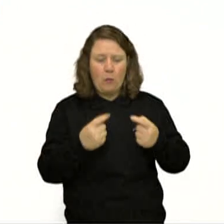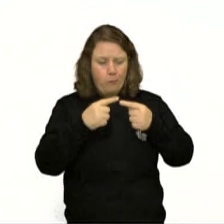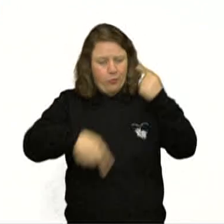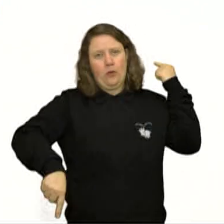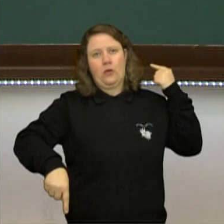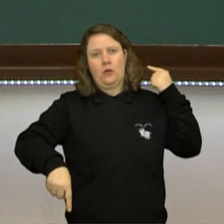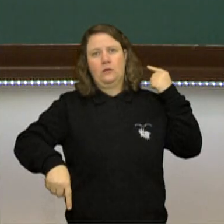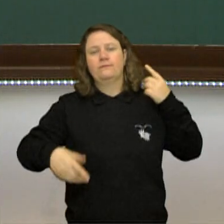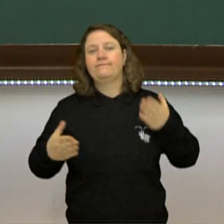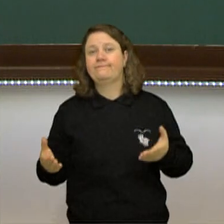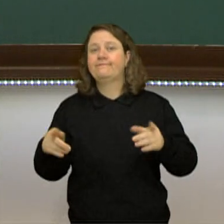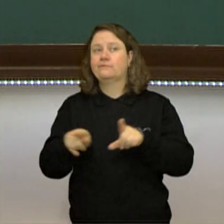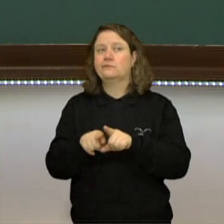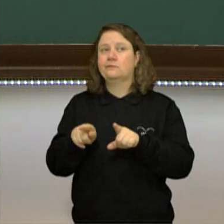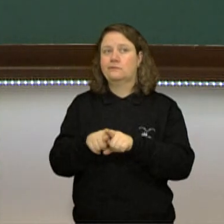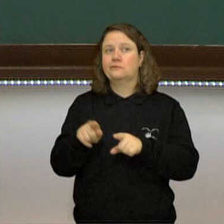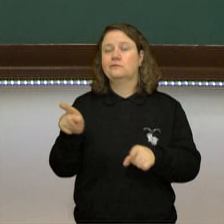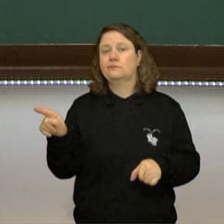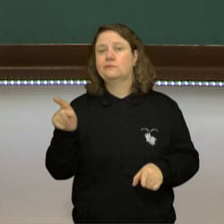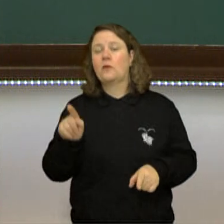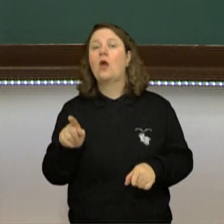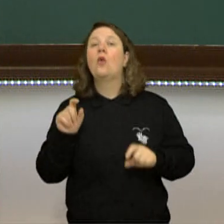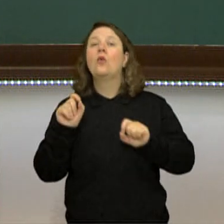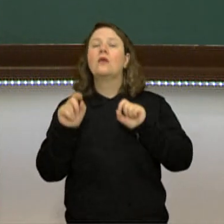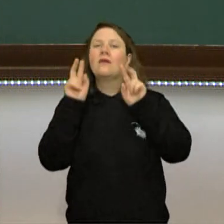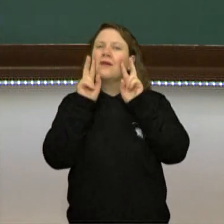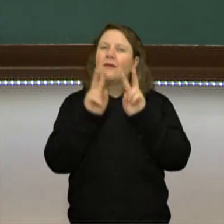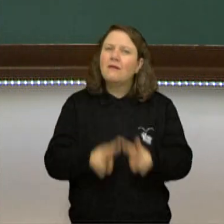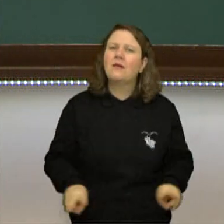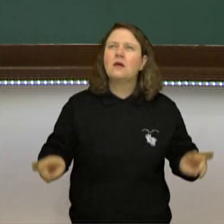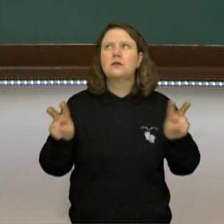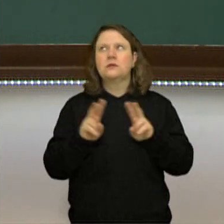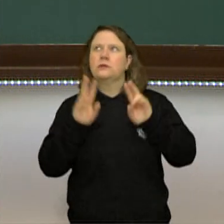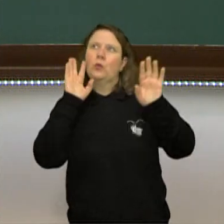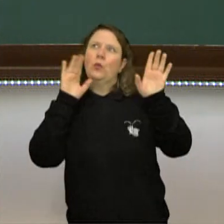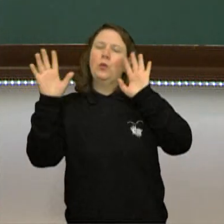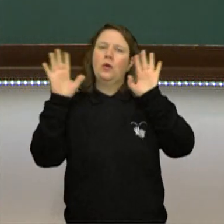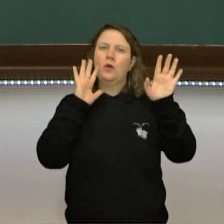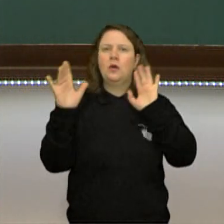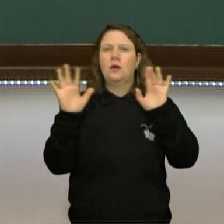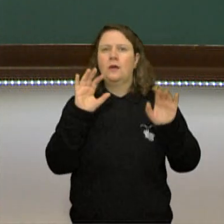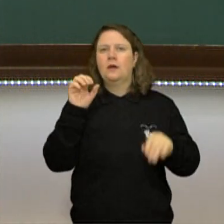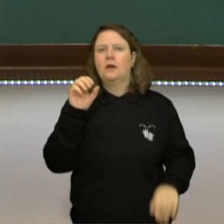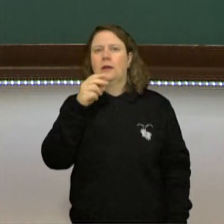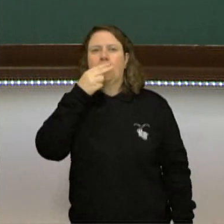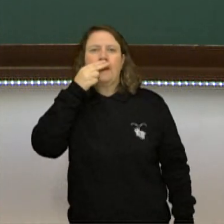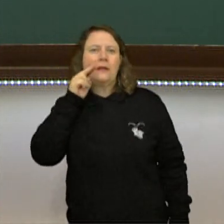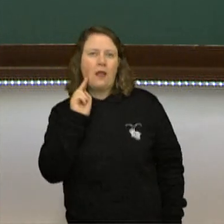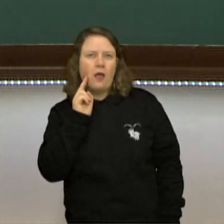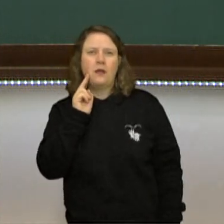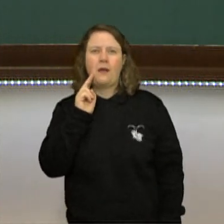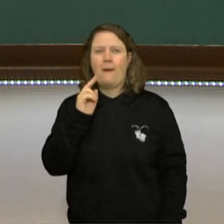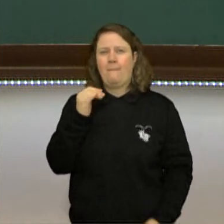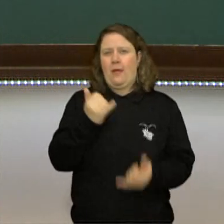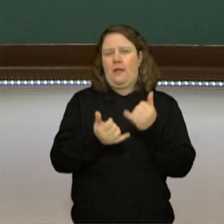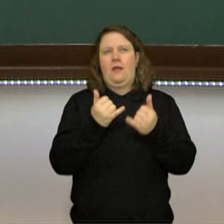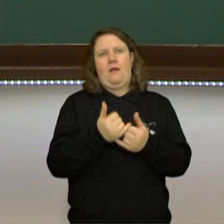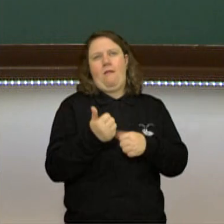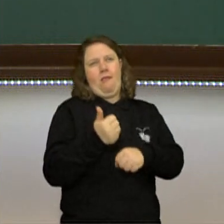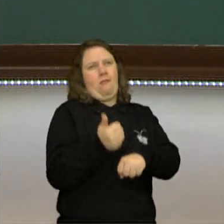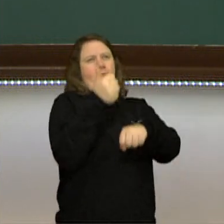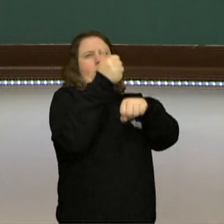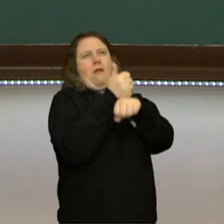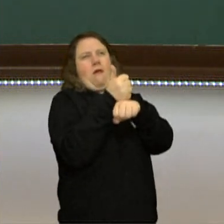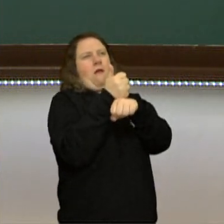Né? E Khrushchev buscou, então, desconstruir aquela visão mistificada que você tinha do Stalin, que ele era visto como um grande líder, um